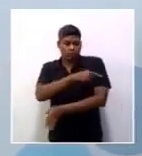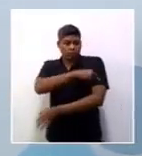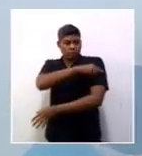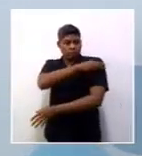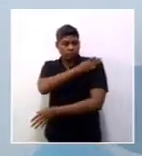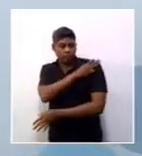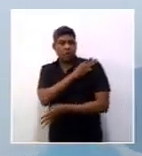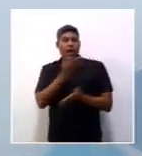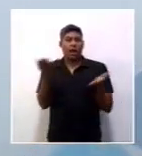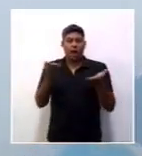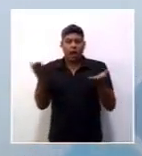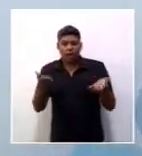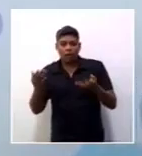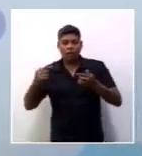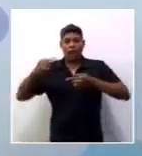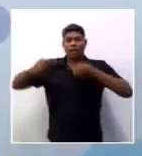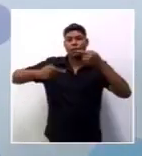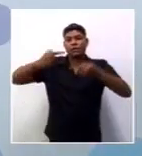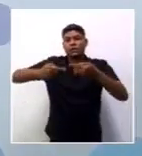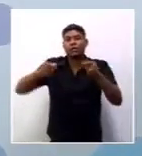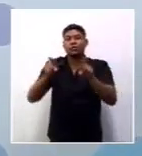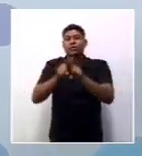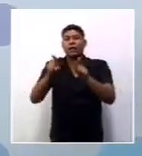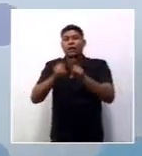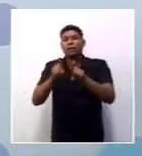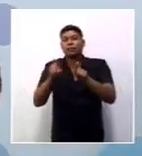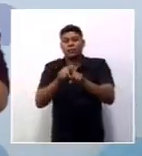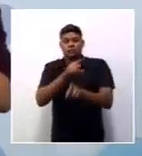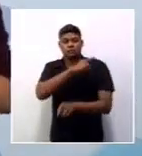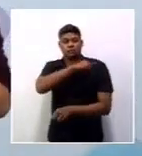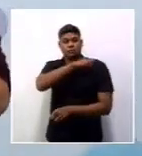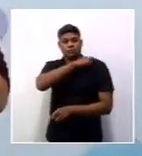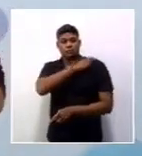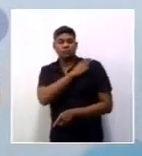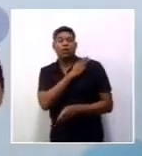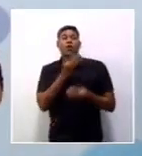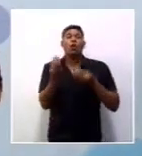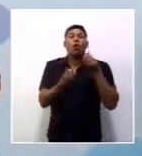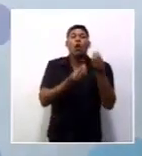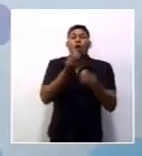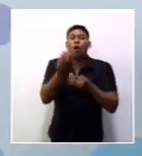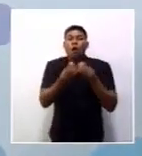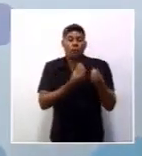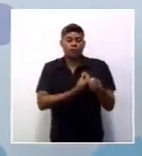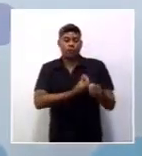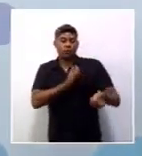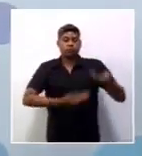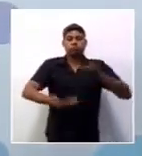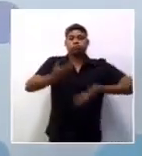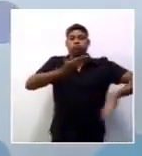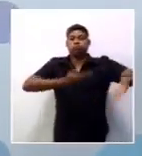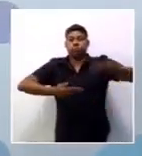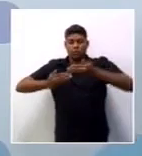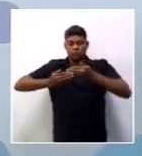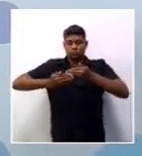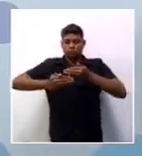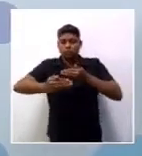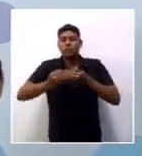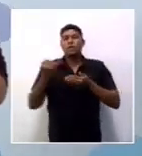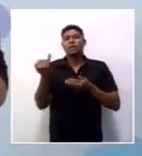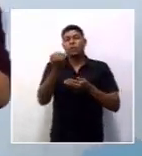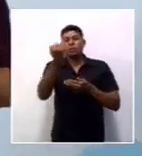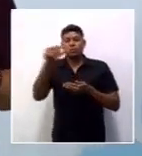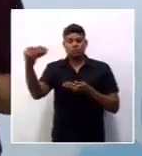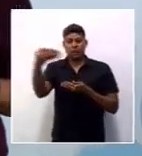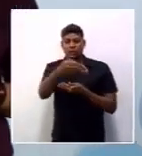a gente está com uma atualização desse currículo também para o ensino médio. Então, como isso vai impactar também na vida de vocês daqui para frente, é muito importante vocês